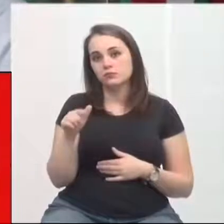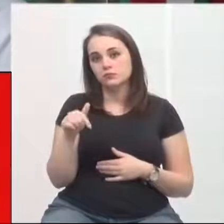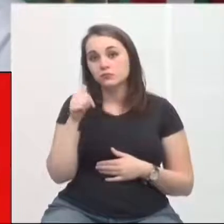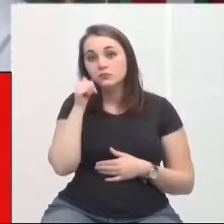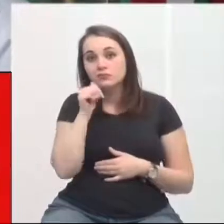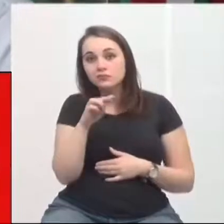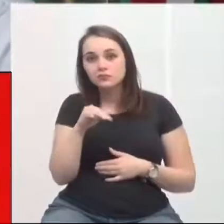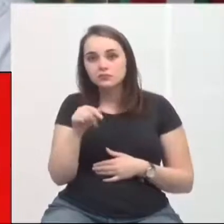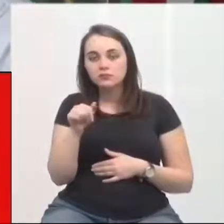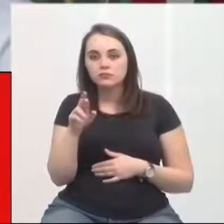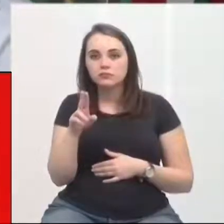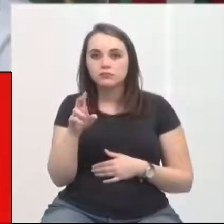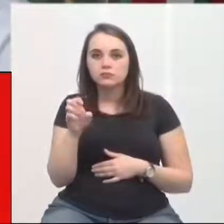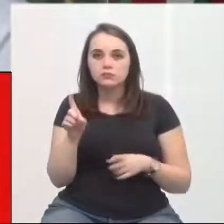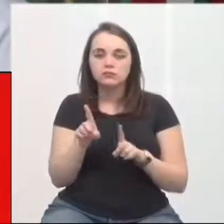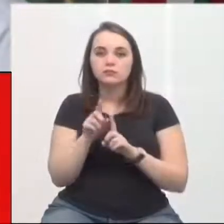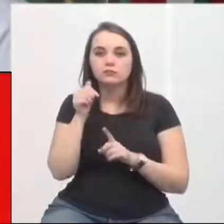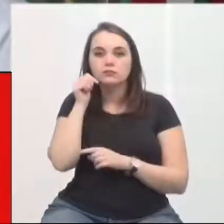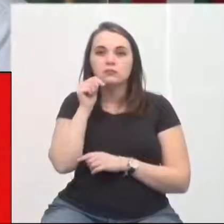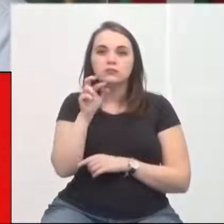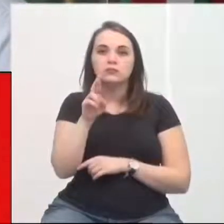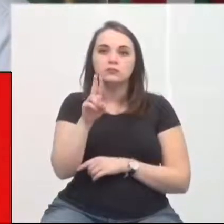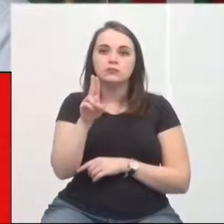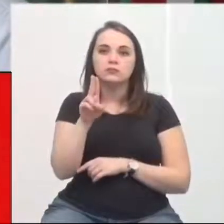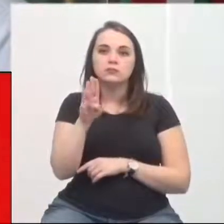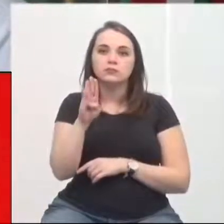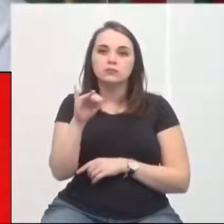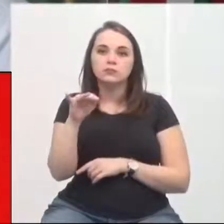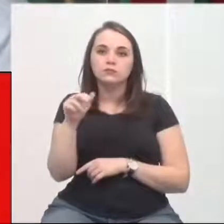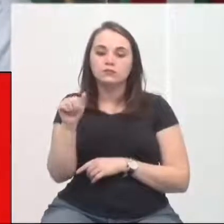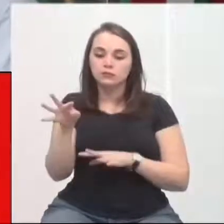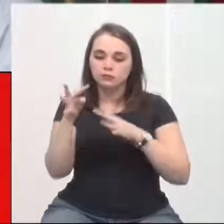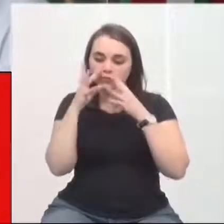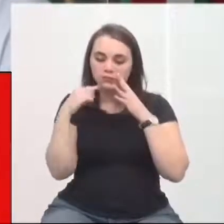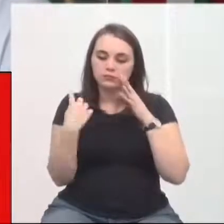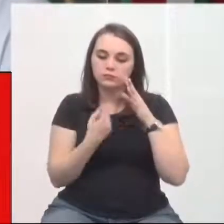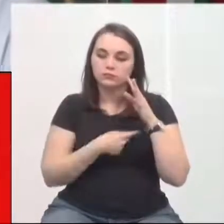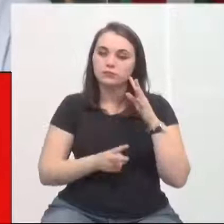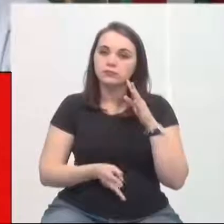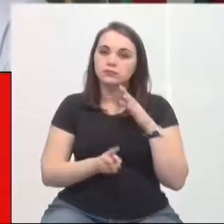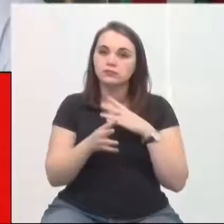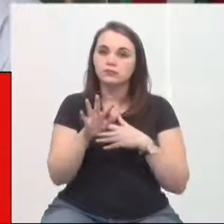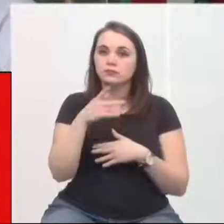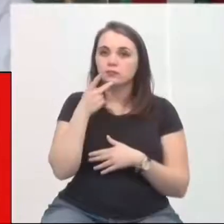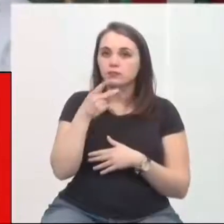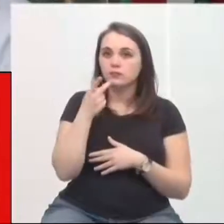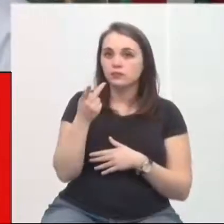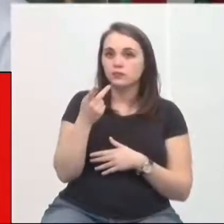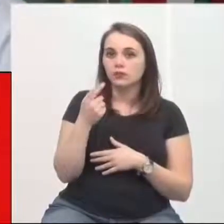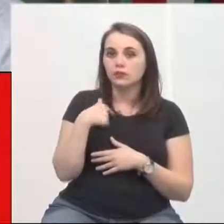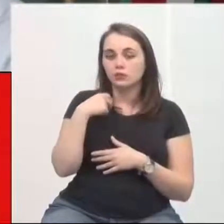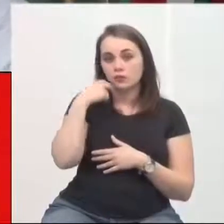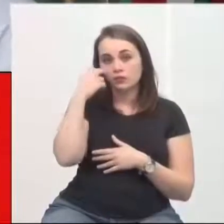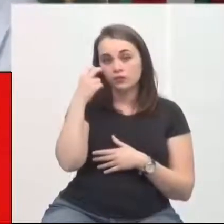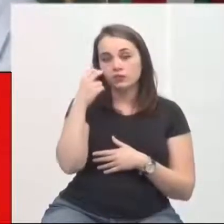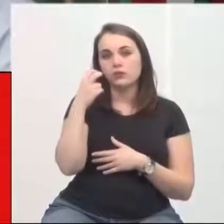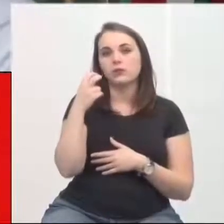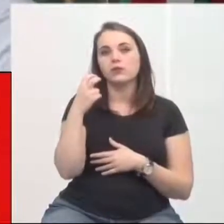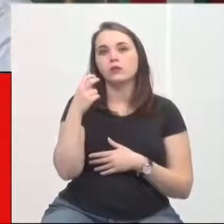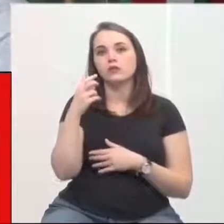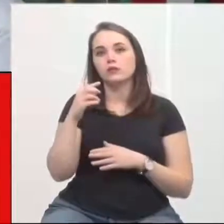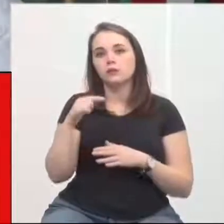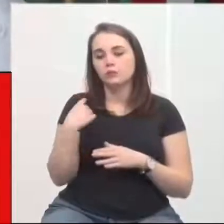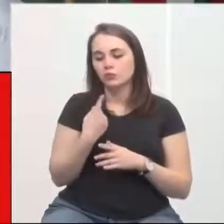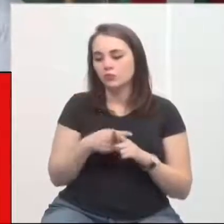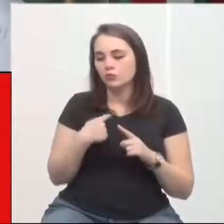bem. A Rúbia é uma queridona que sempre dá atenção. Às vezes eu fico, meu Deus, estou até com vergonha da Natália, de tanto que a gente